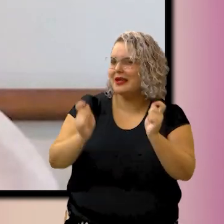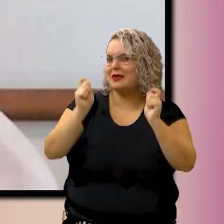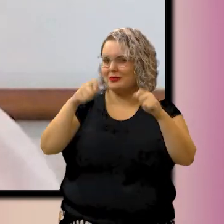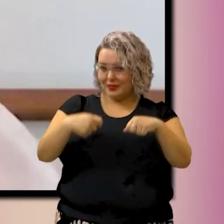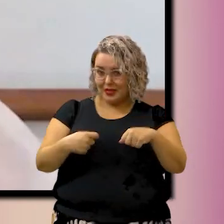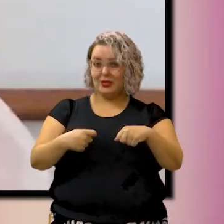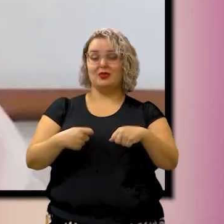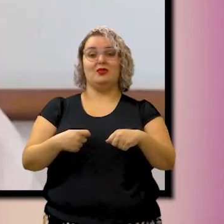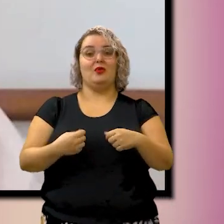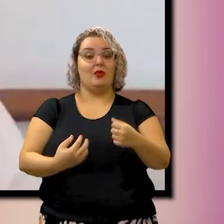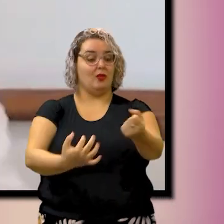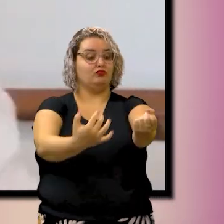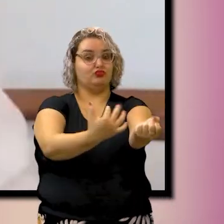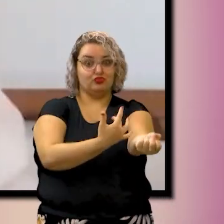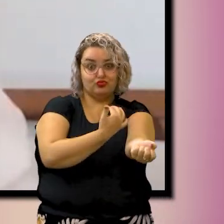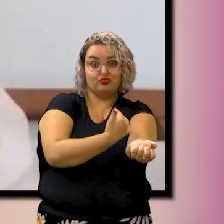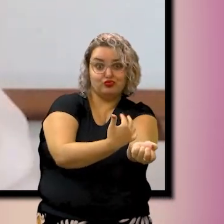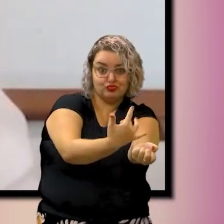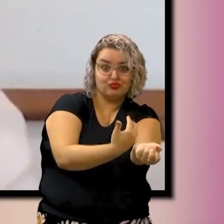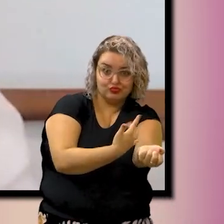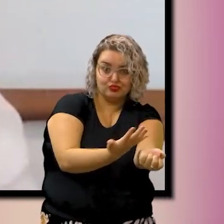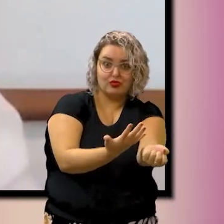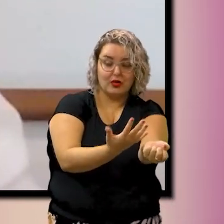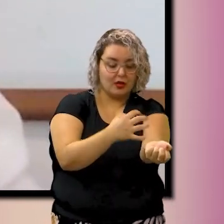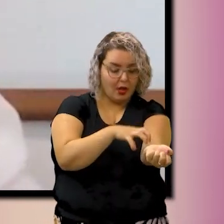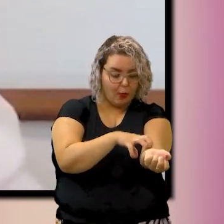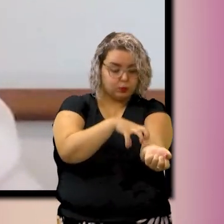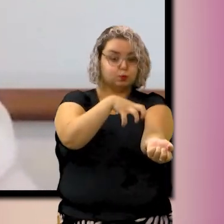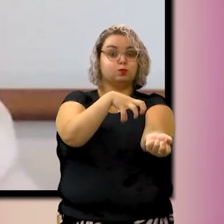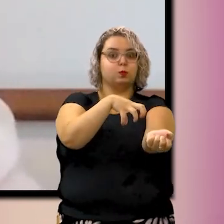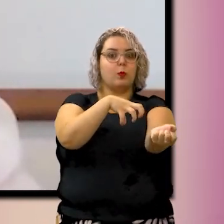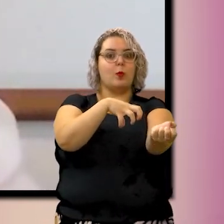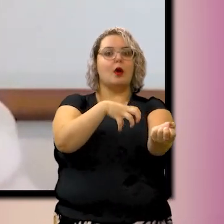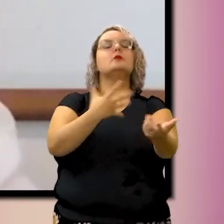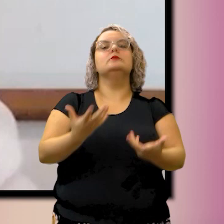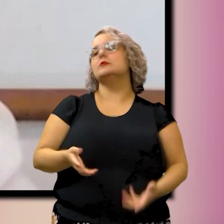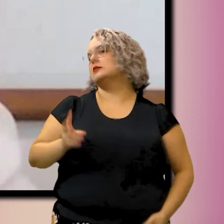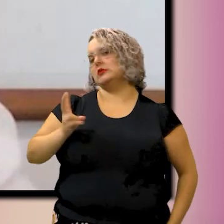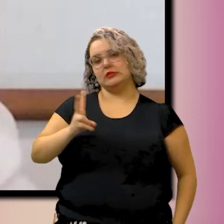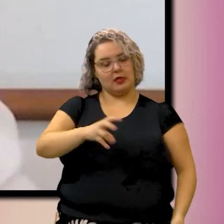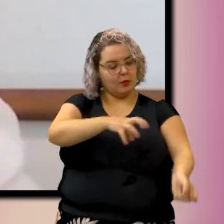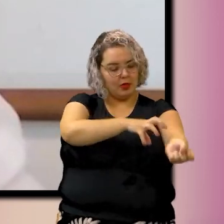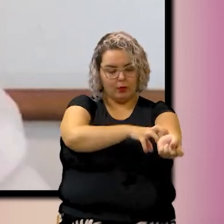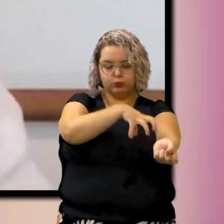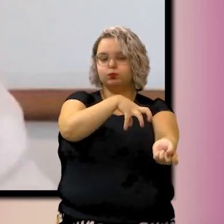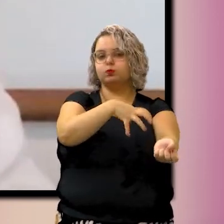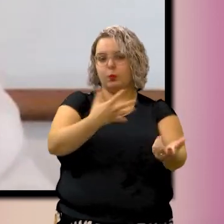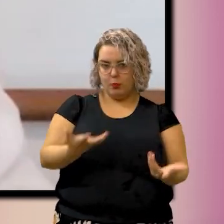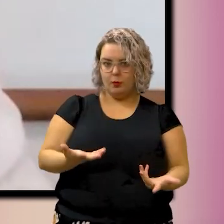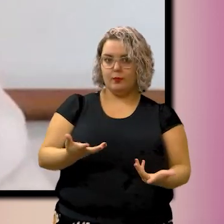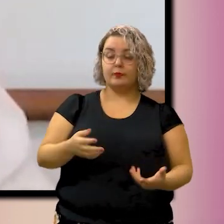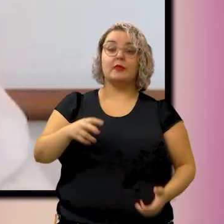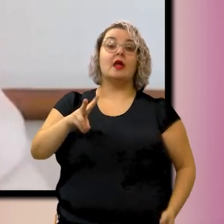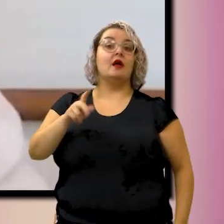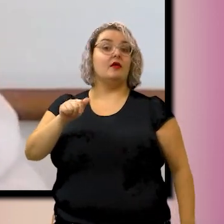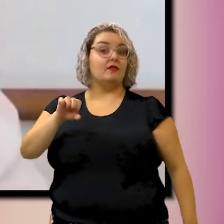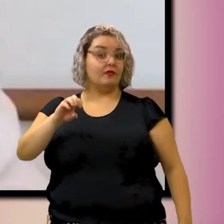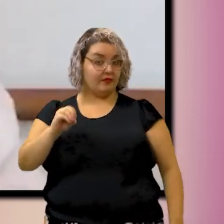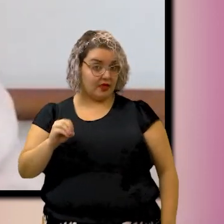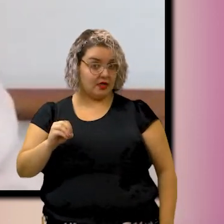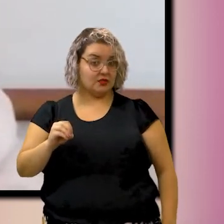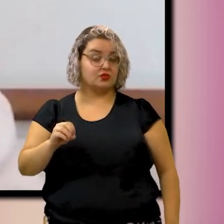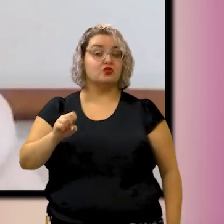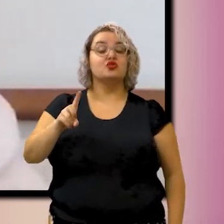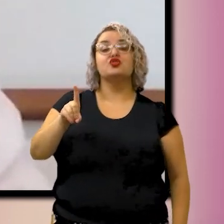retorno venoso e que vão ficar permanentemente dilatadas. Elas vão ficar dilatadas o tempo todo. Na vasodilatação, no calor,